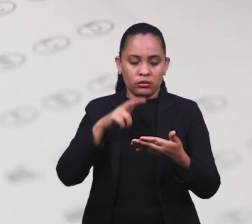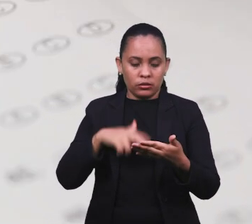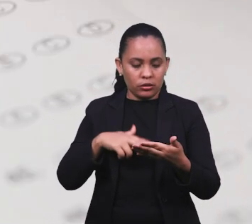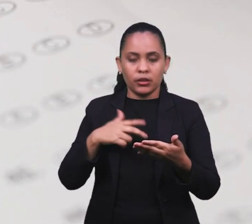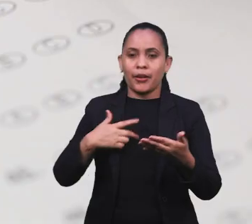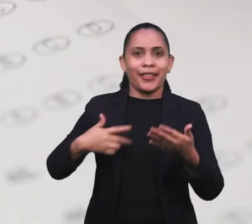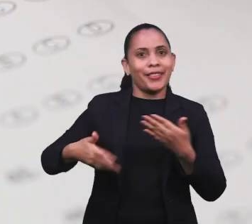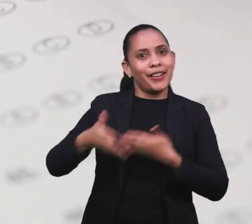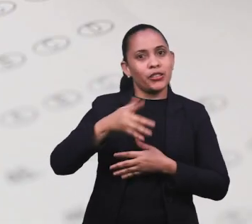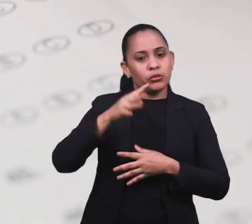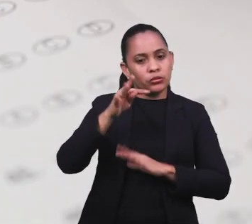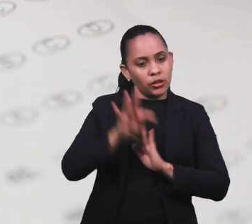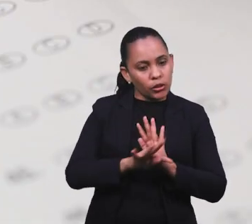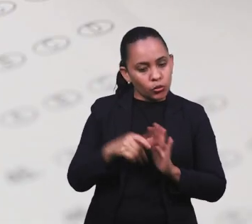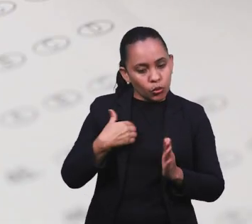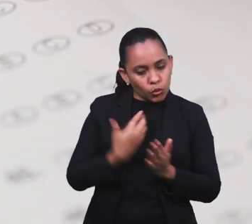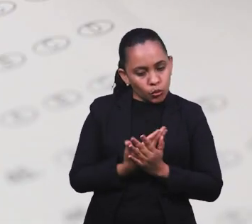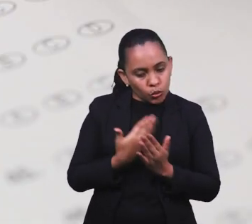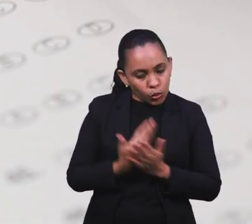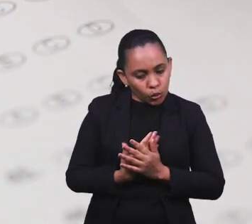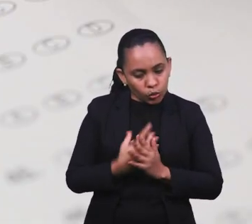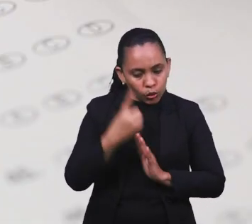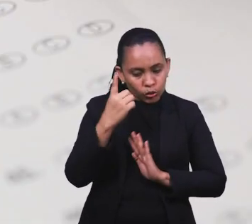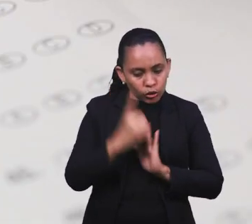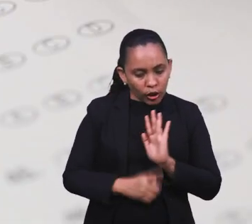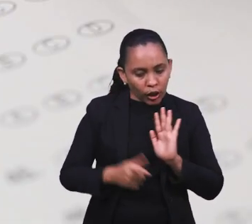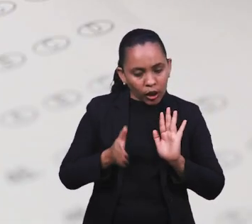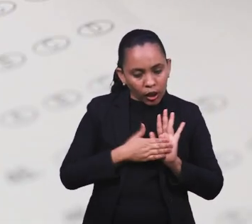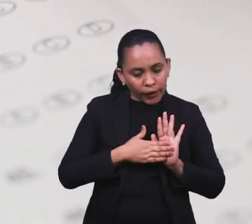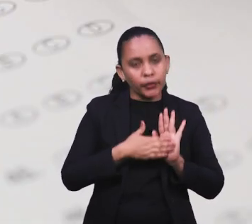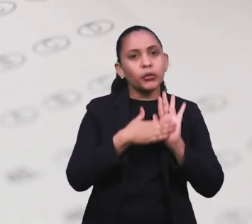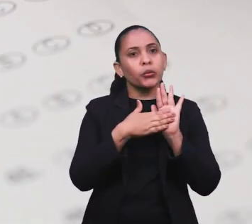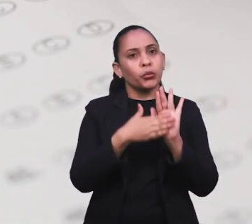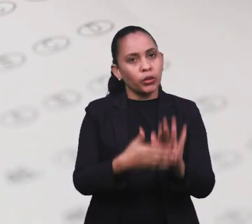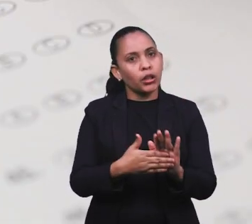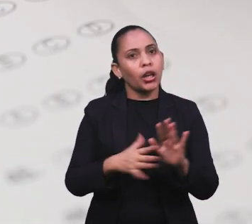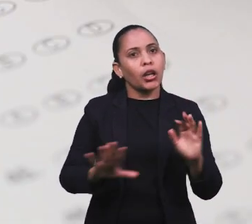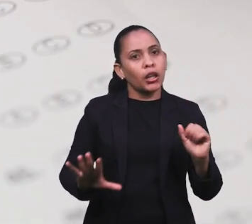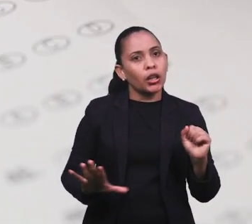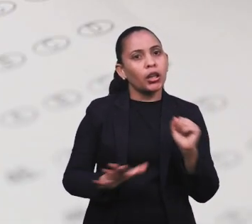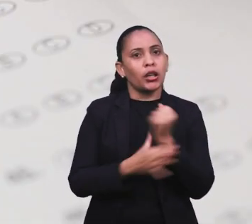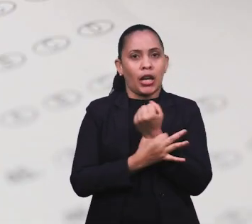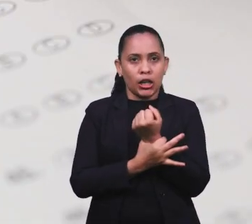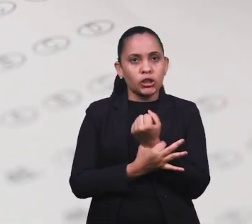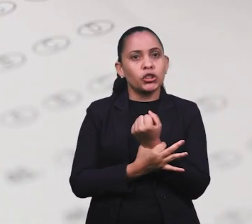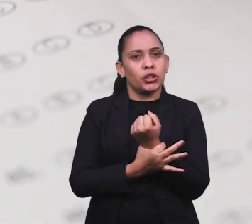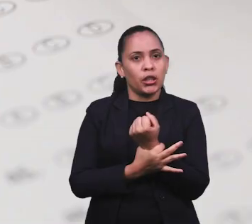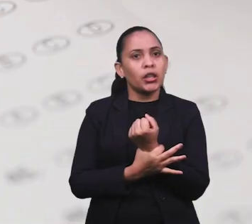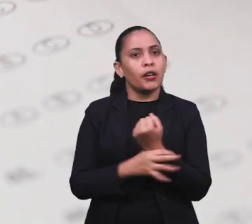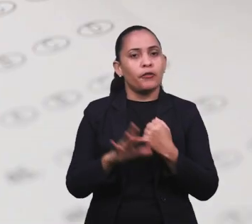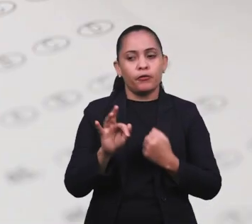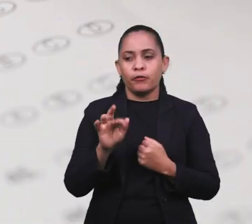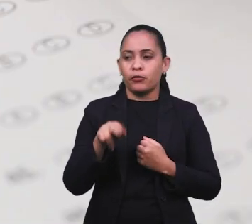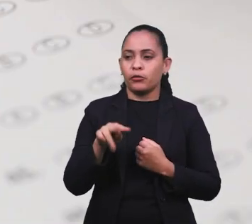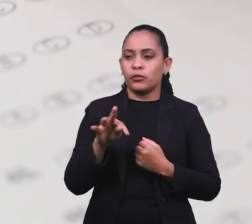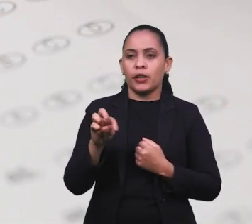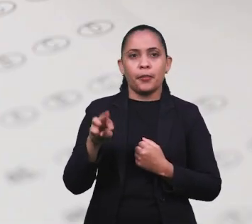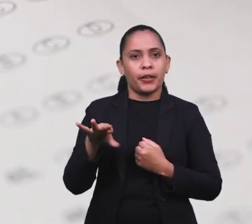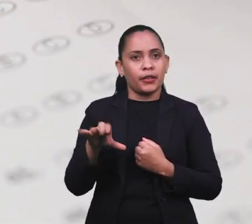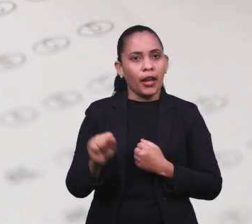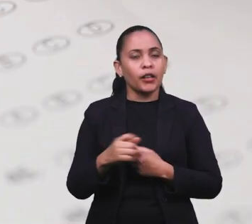é interagir com o texto. Olha, eu estou estudando aqui direito constitucional, garantias fundamentais. Eu estou estudando